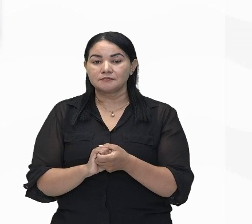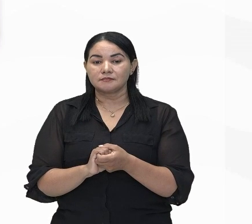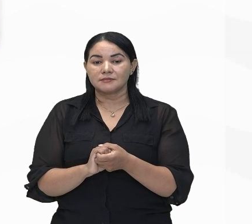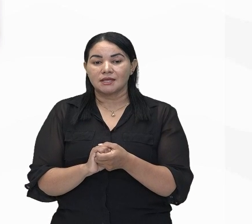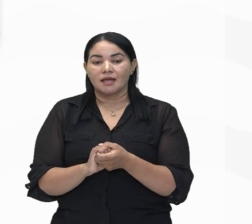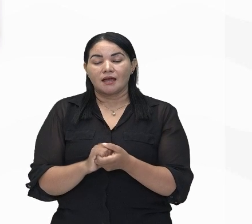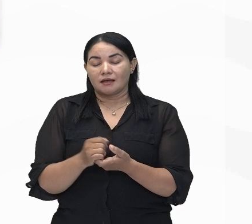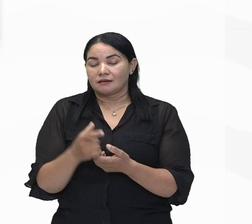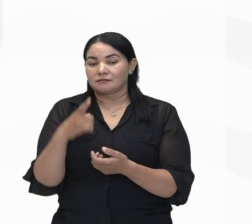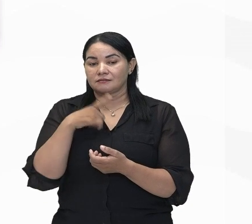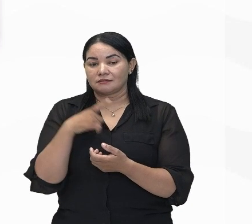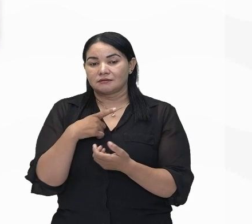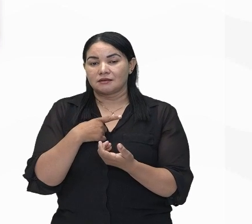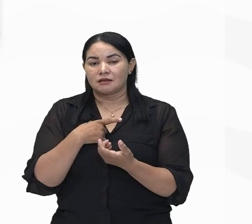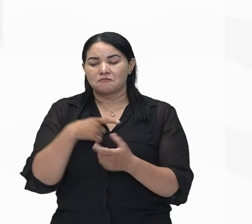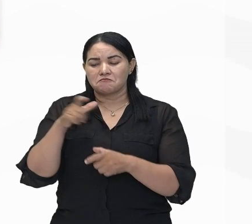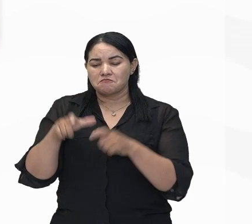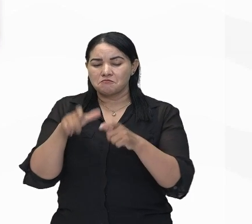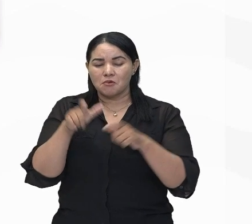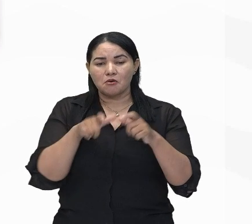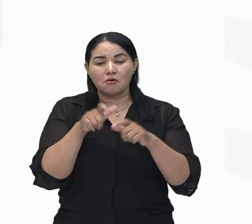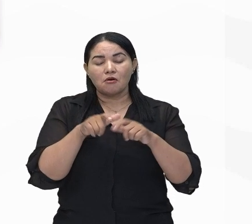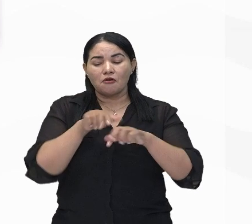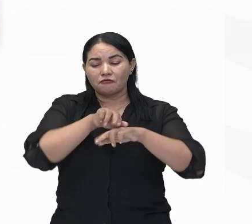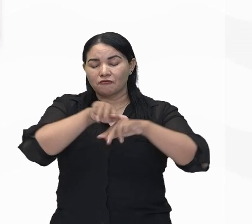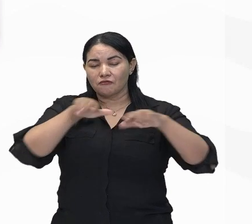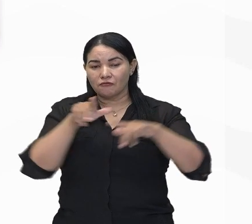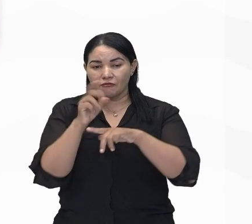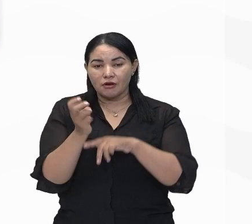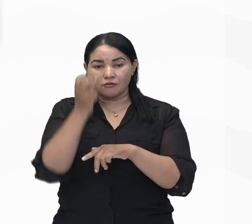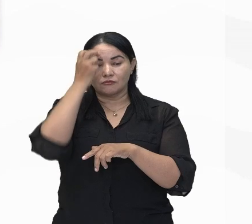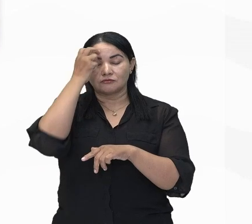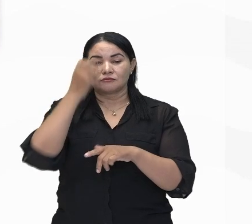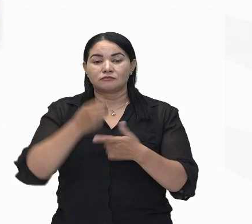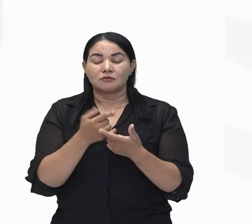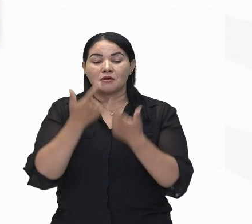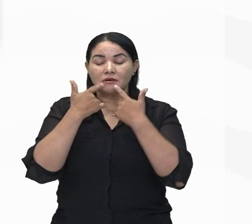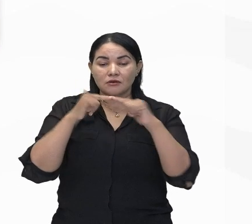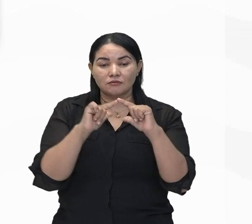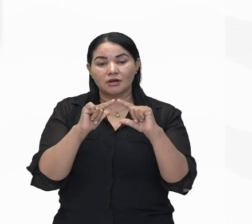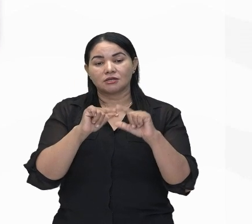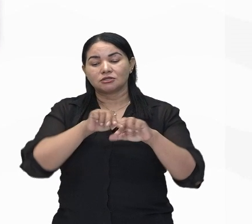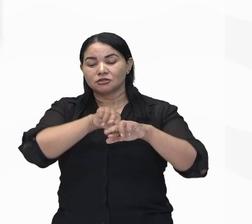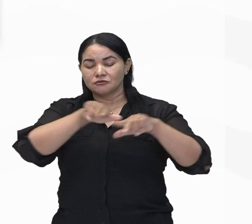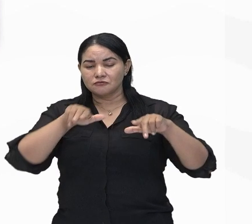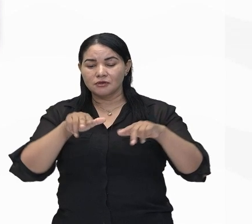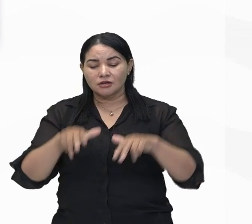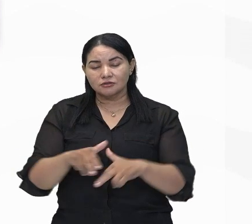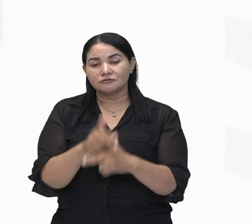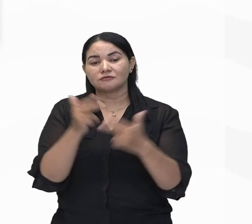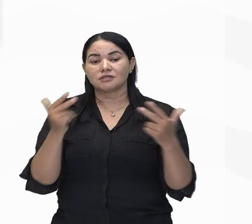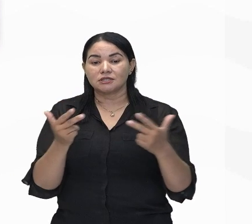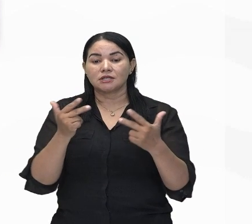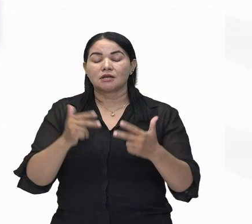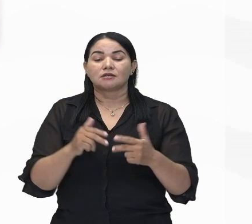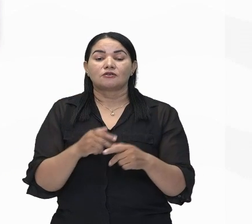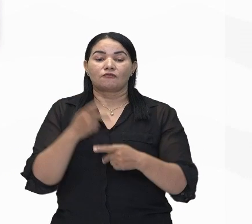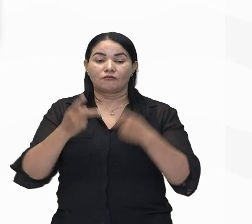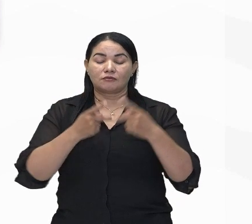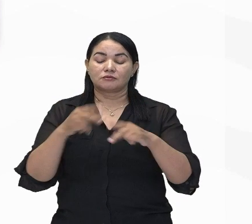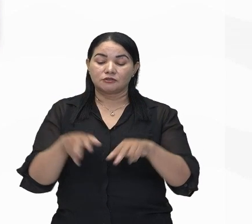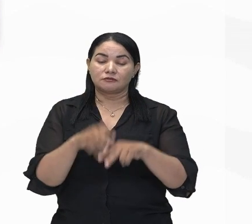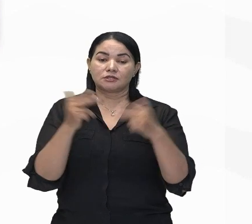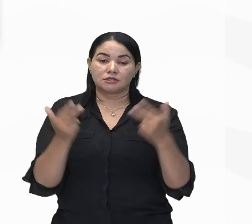culturas, várias linguagens, então é uma diversidade, né, Por isso que nós falamos de diversidade